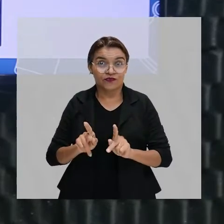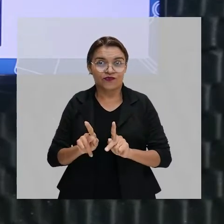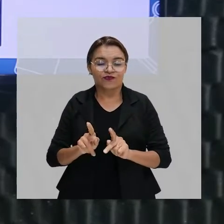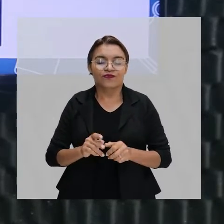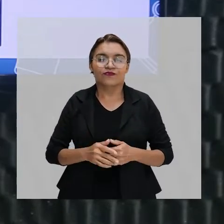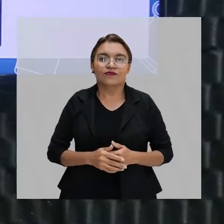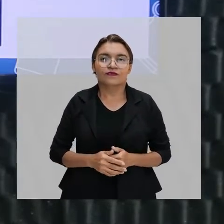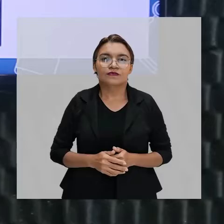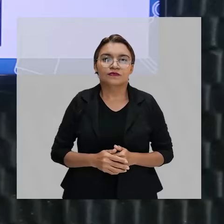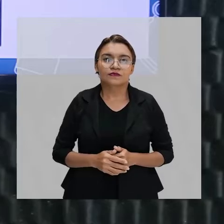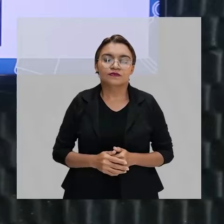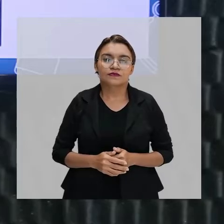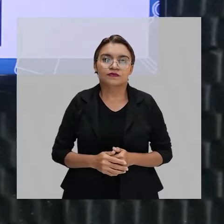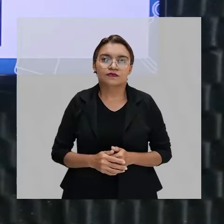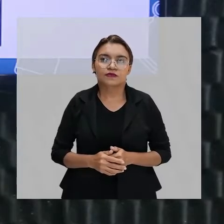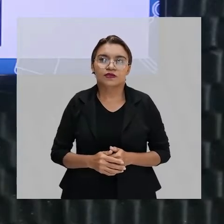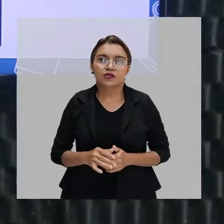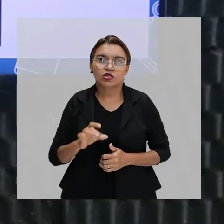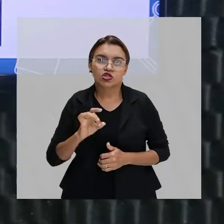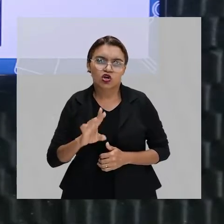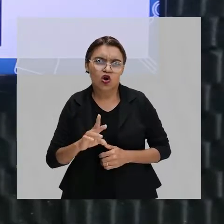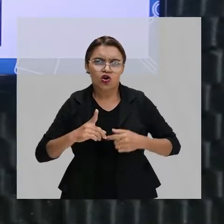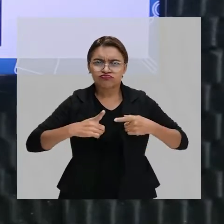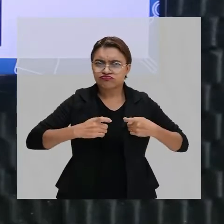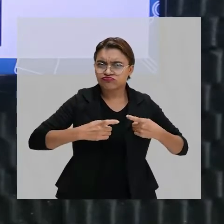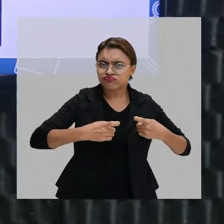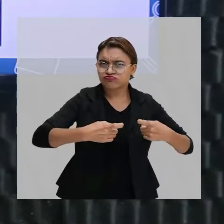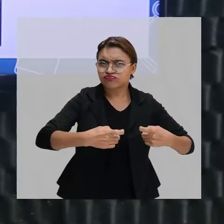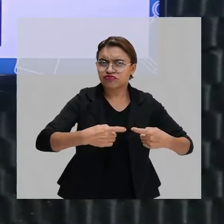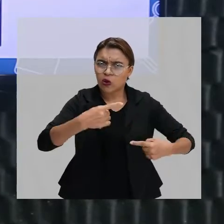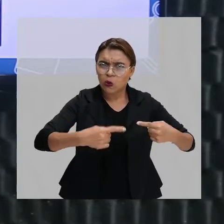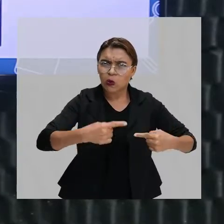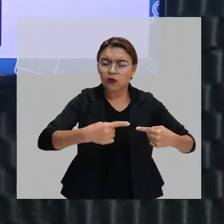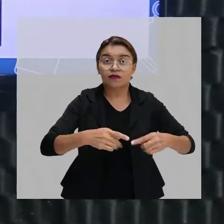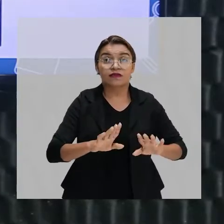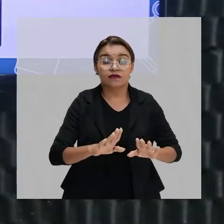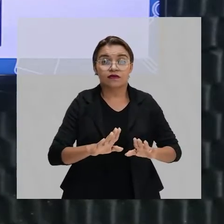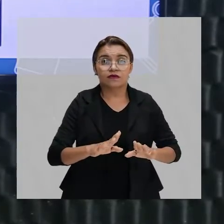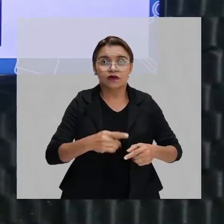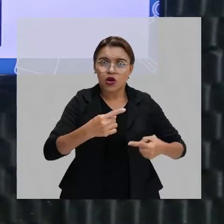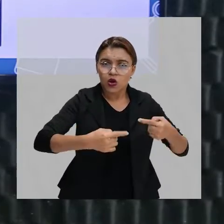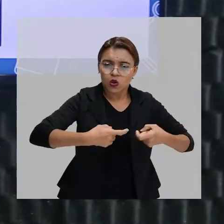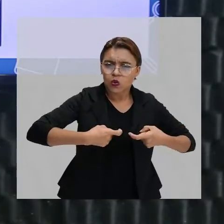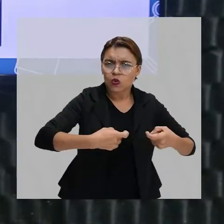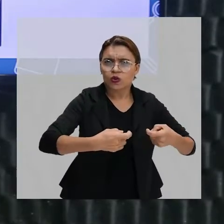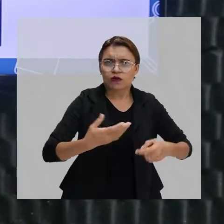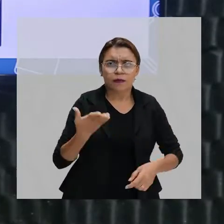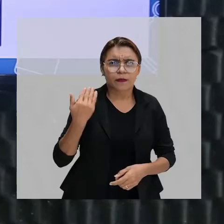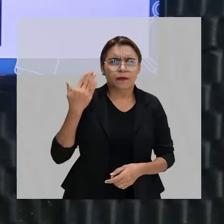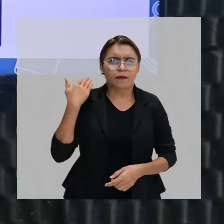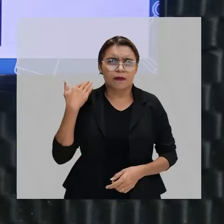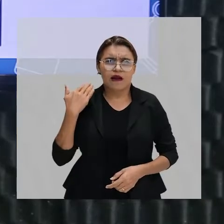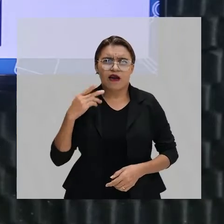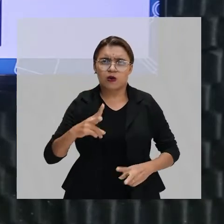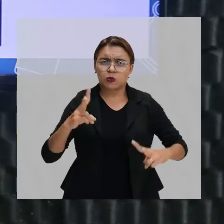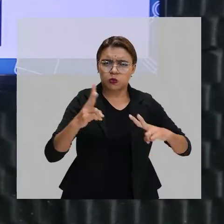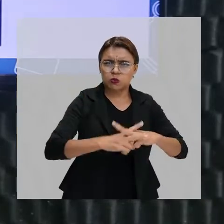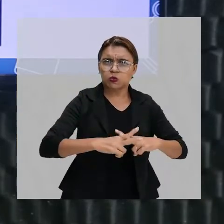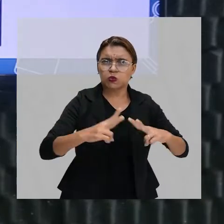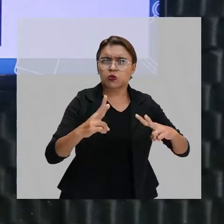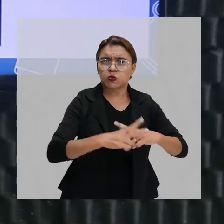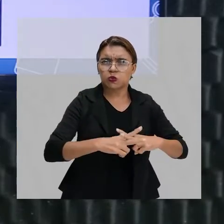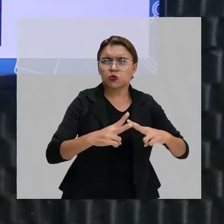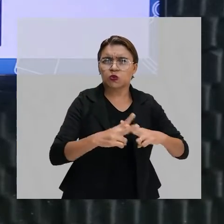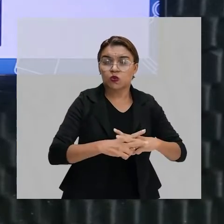Ah e não mais tanto do Jerry a O que é raro antigamente tinha muito haver do corpo a corpo